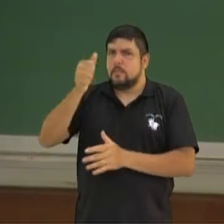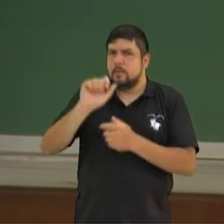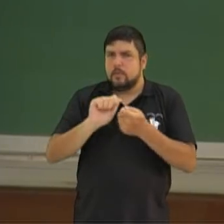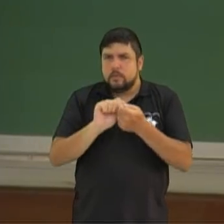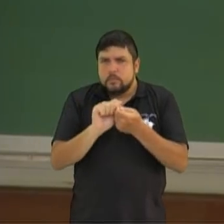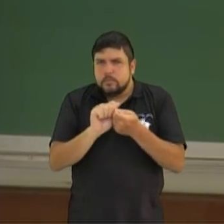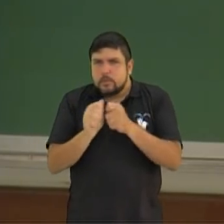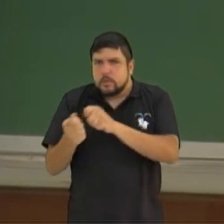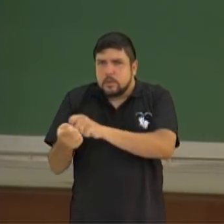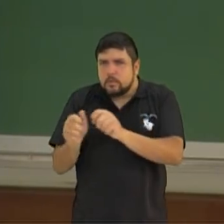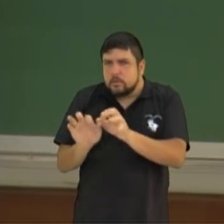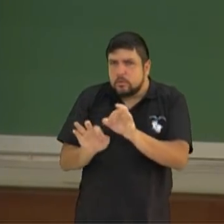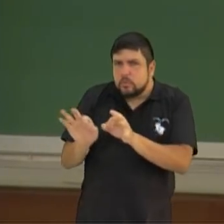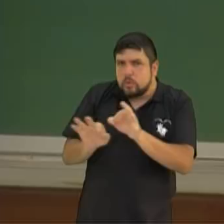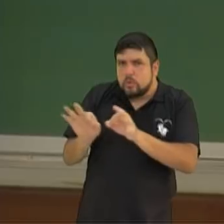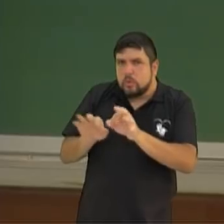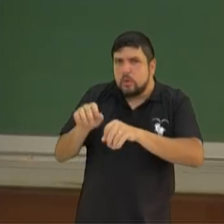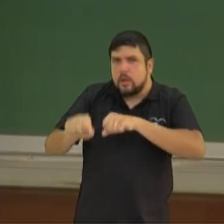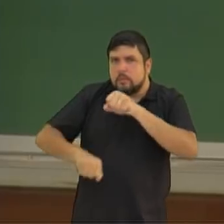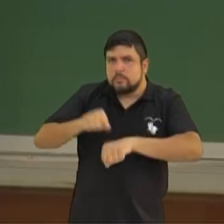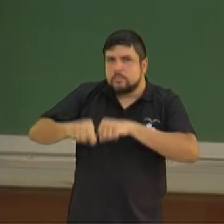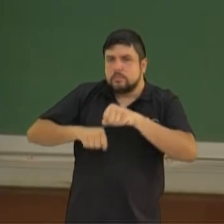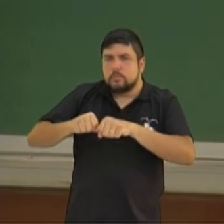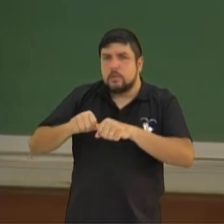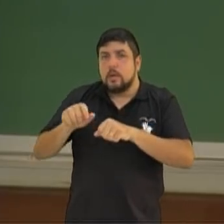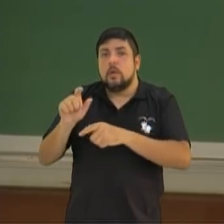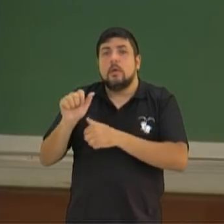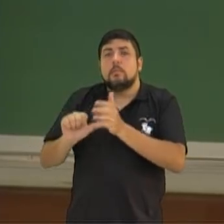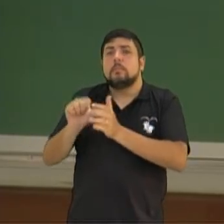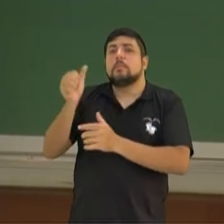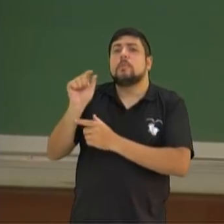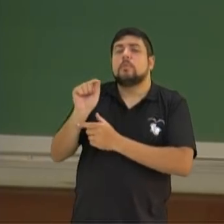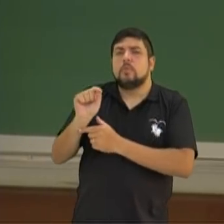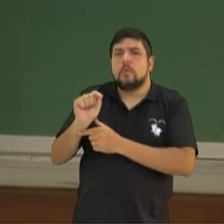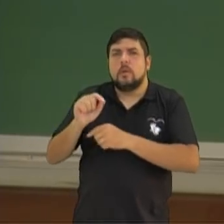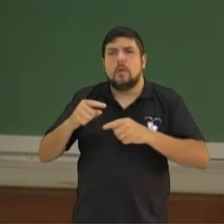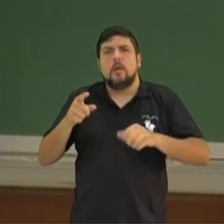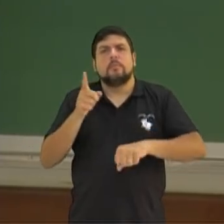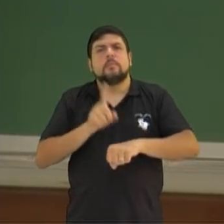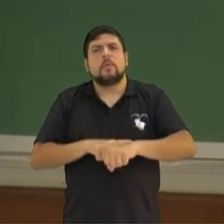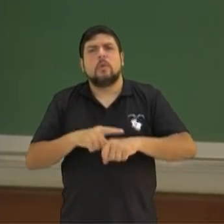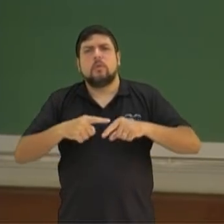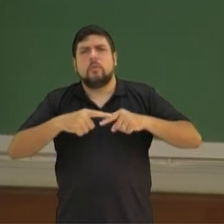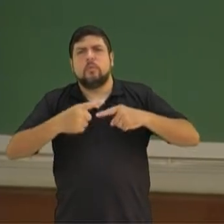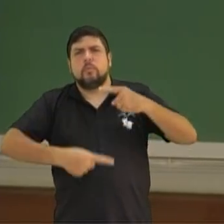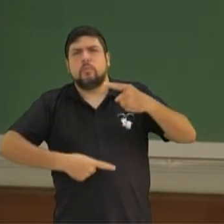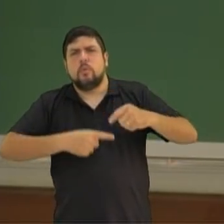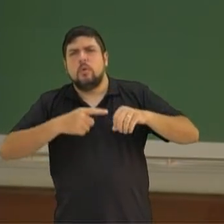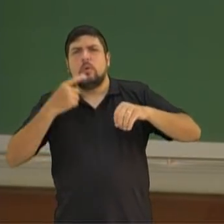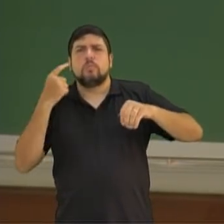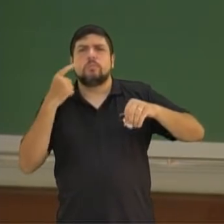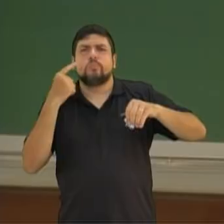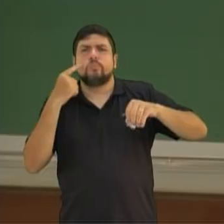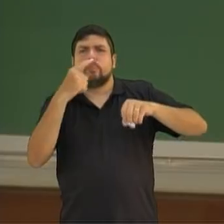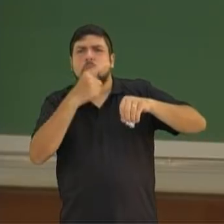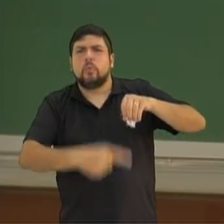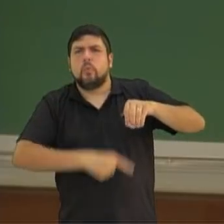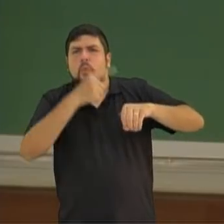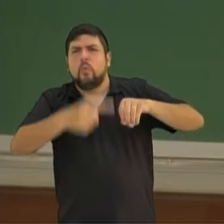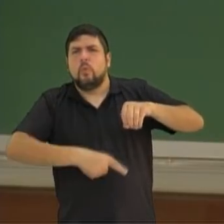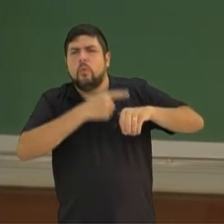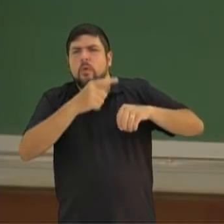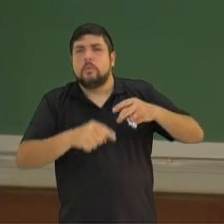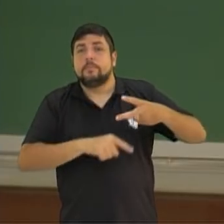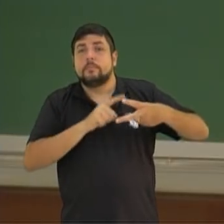nas bicicletas foram nos pneus e nos freios. Adaptações que ficaram até o dia de hoje.